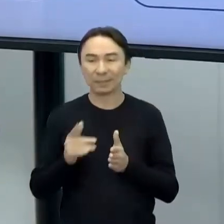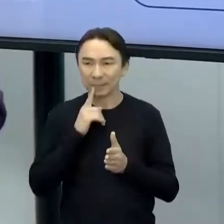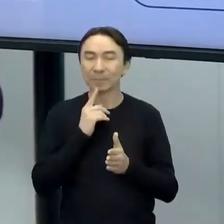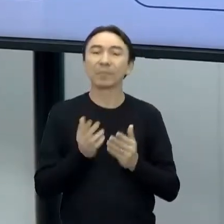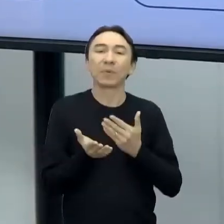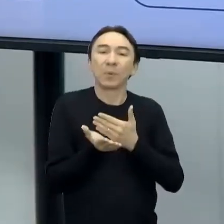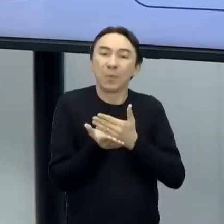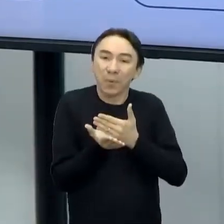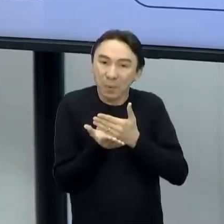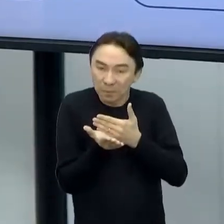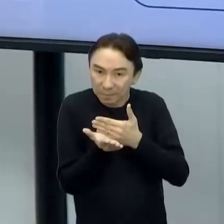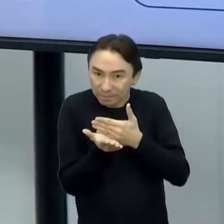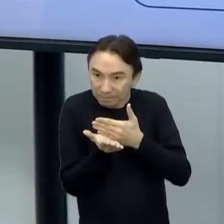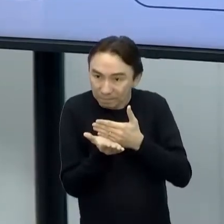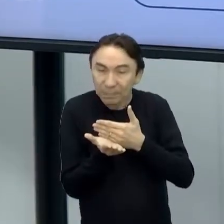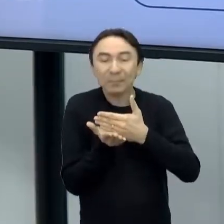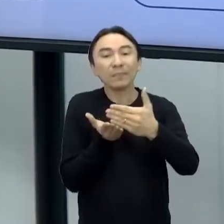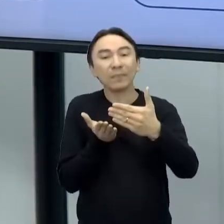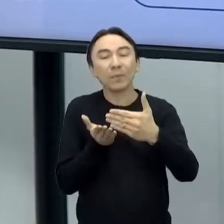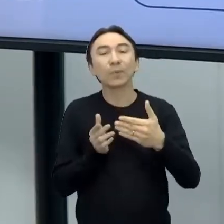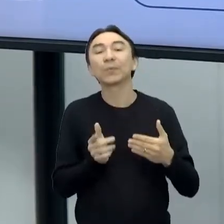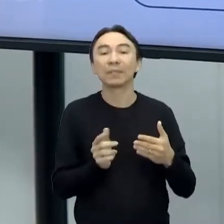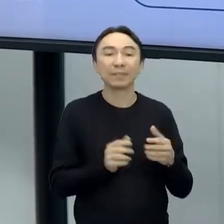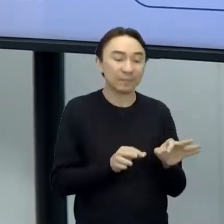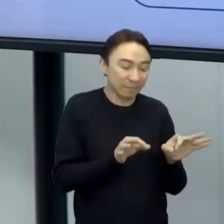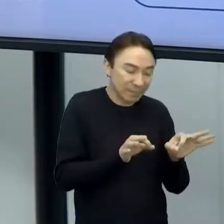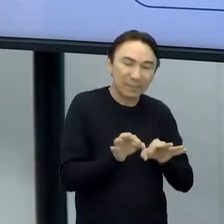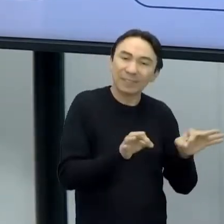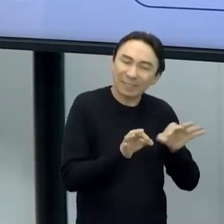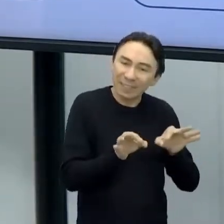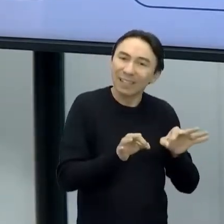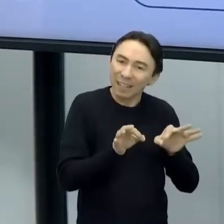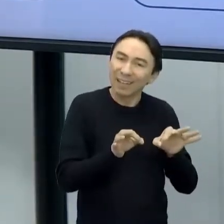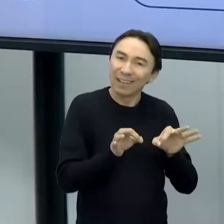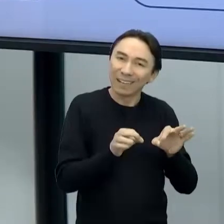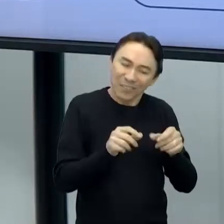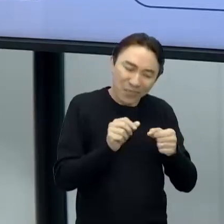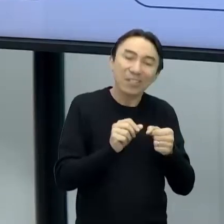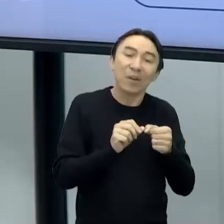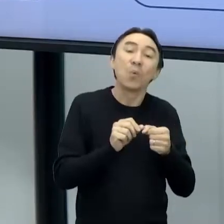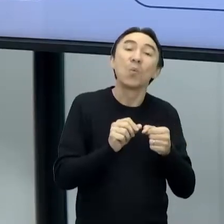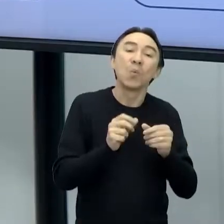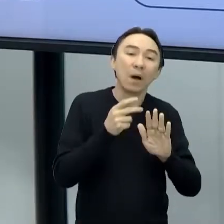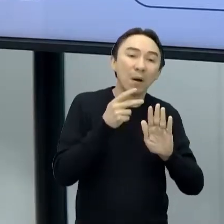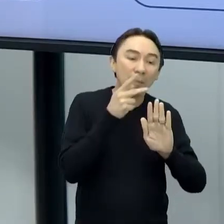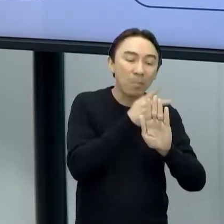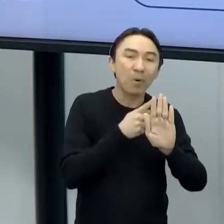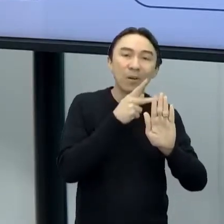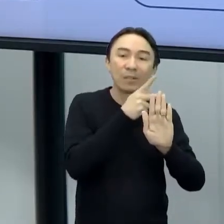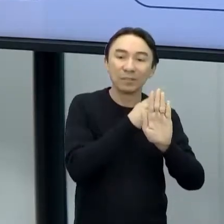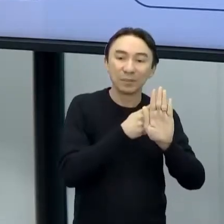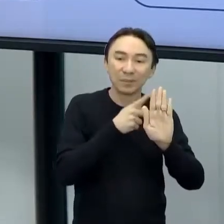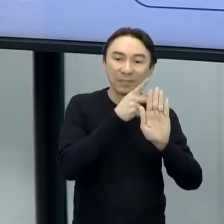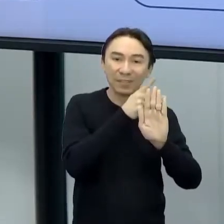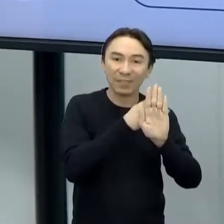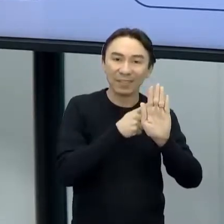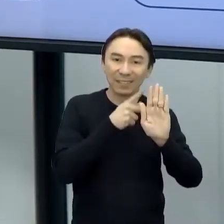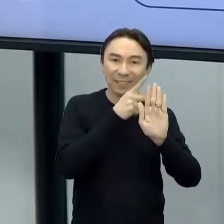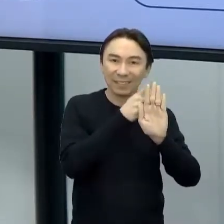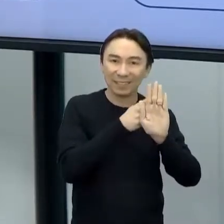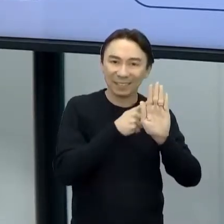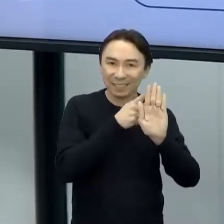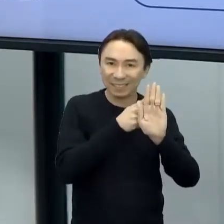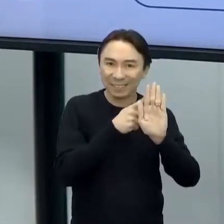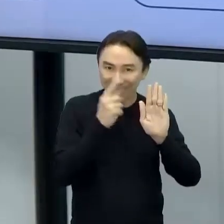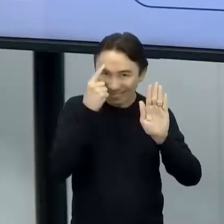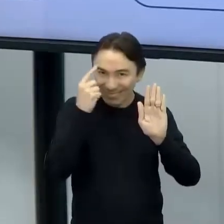colocar a questão de prototipar, de fazer o protótipo. Se ligaram? O que tem a ver com a nossa aula,